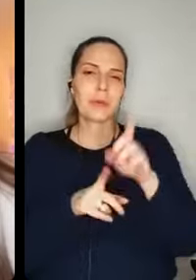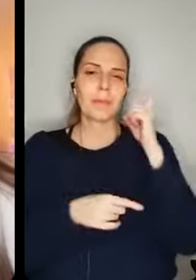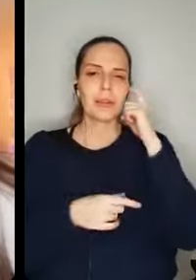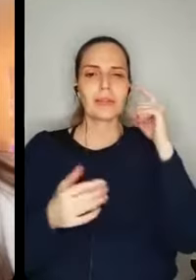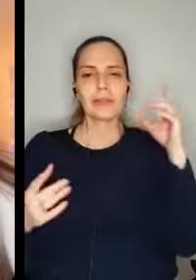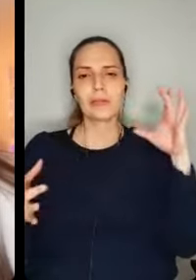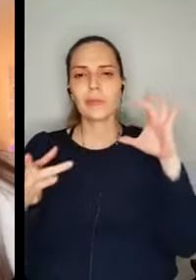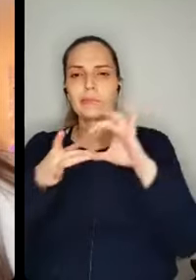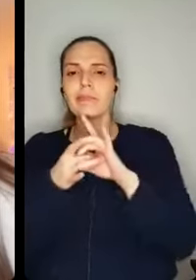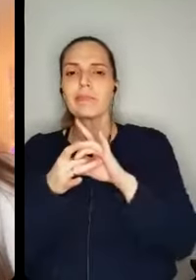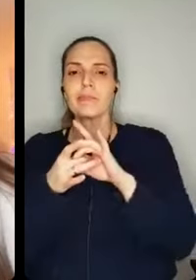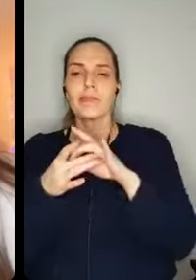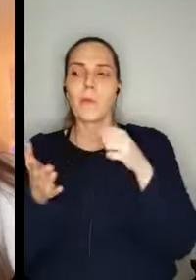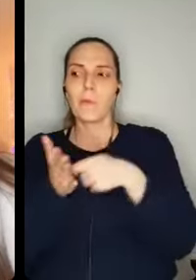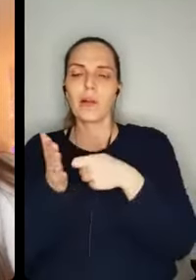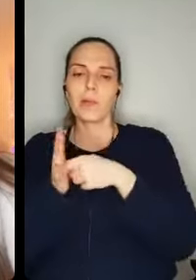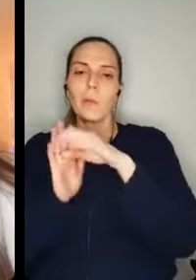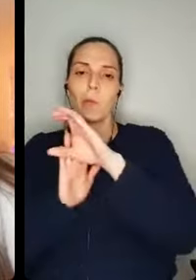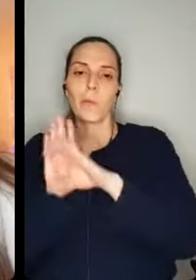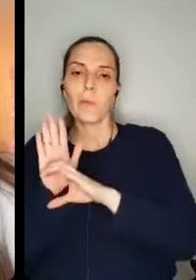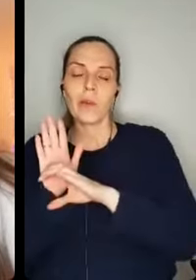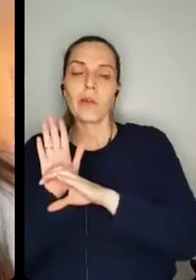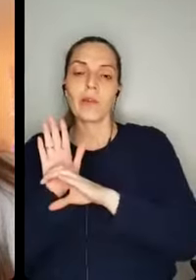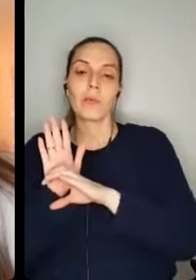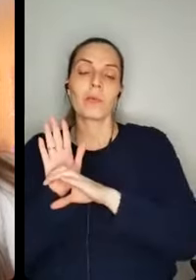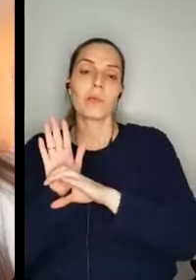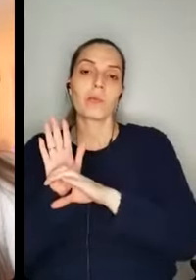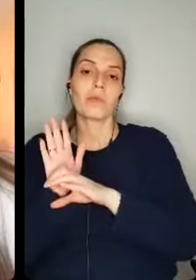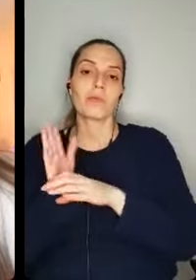que é obrigatório no nosso currículo para o que é opcional.